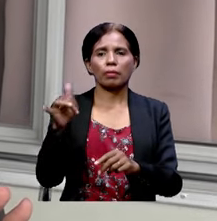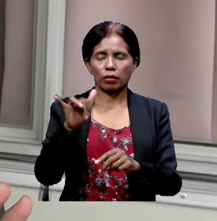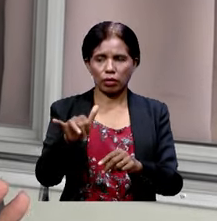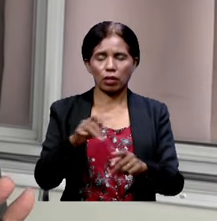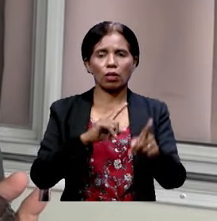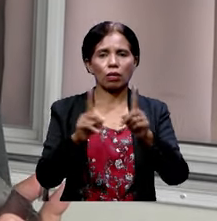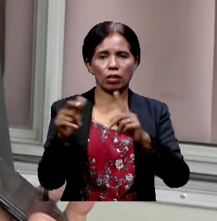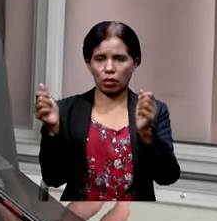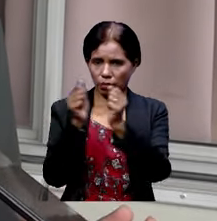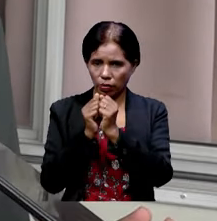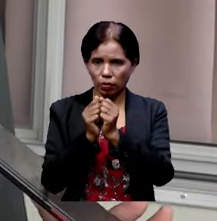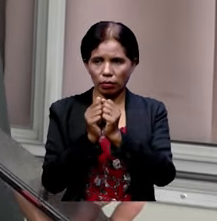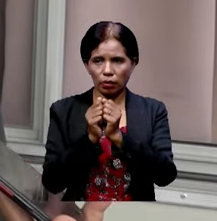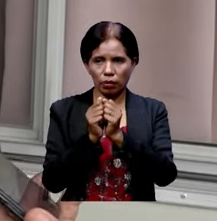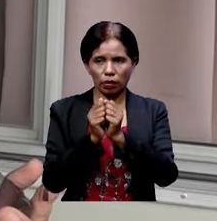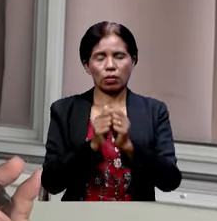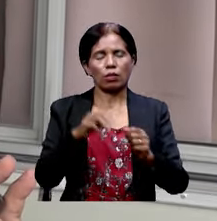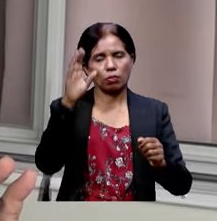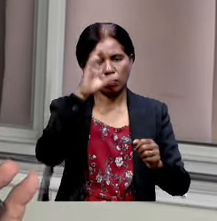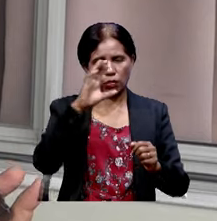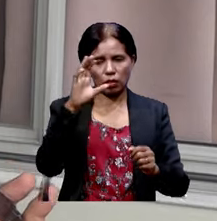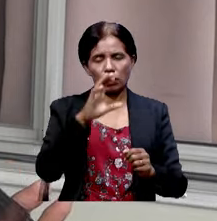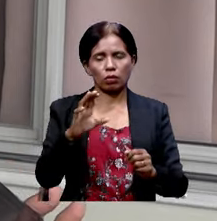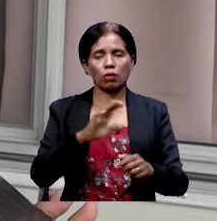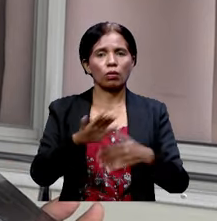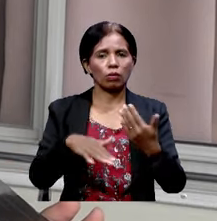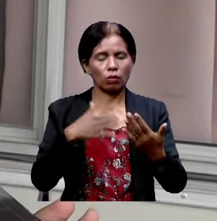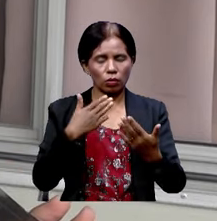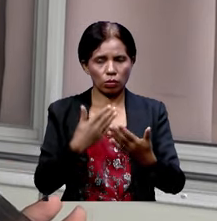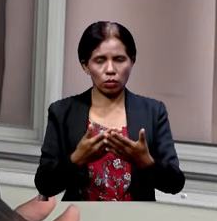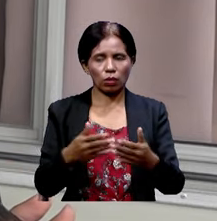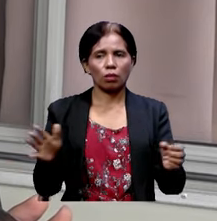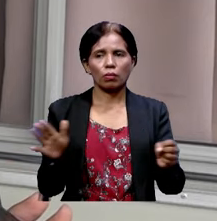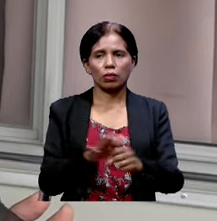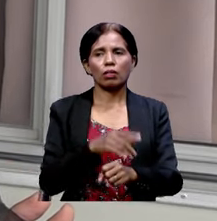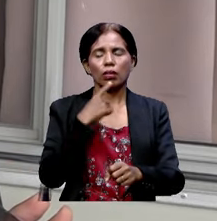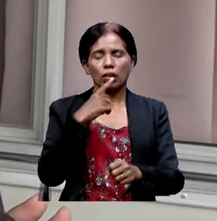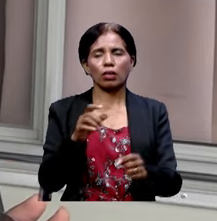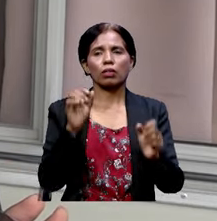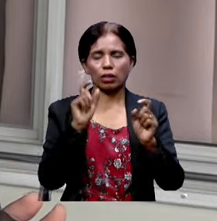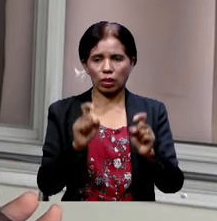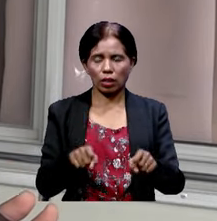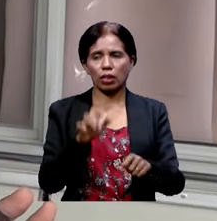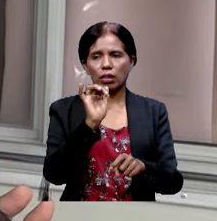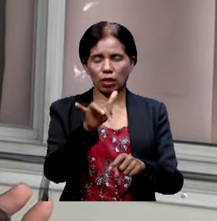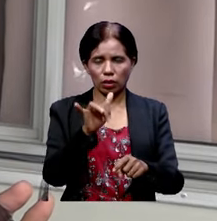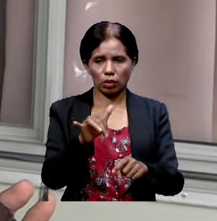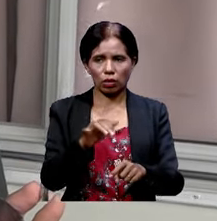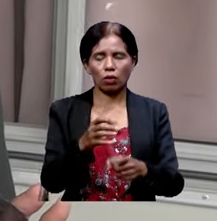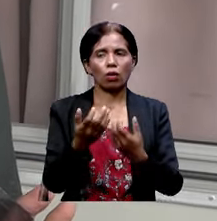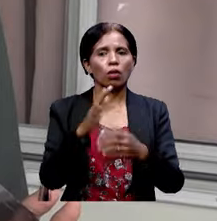colega malo e pouco a tudo completo, mas será que exige de ter consensos. Consenso significa que